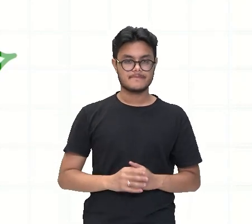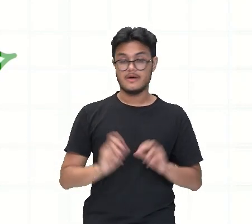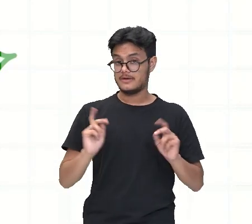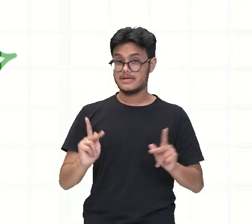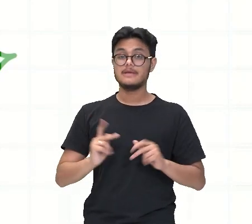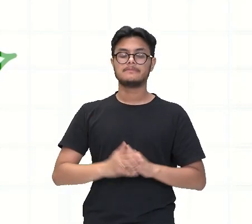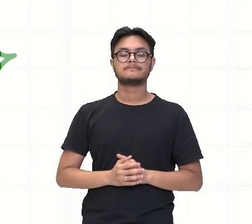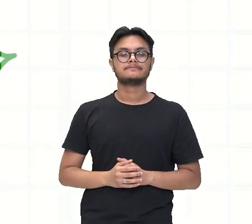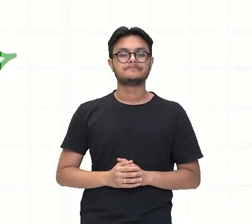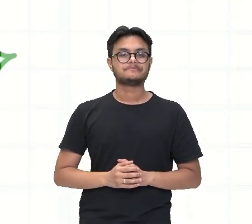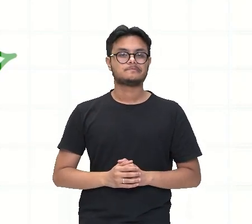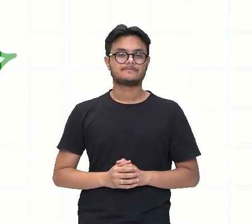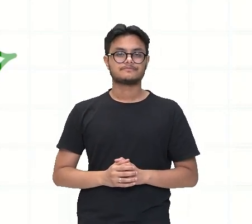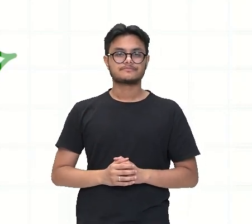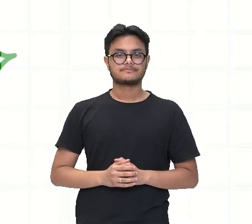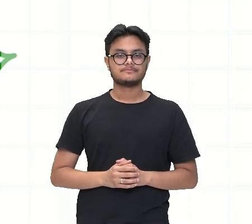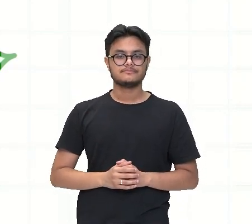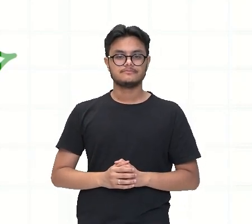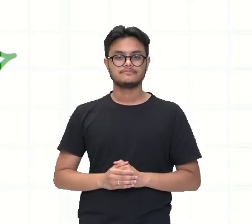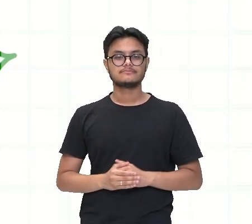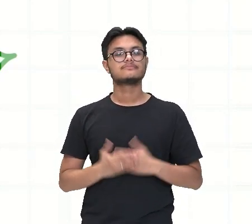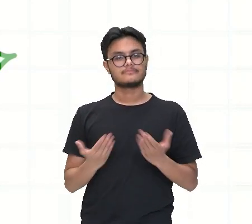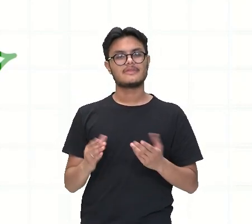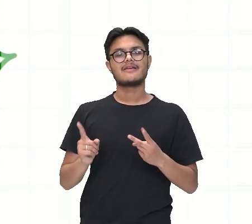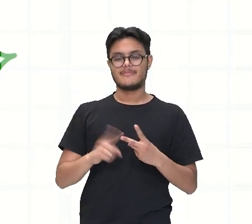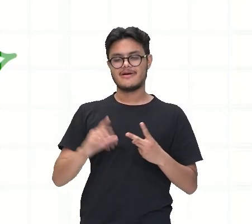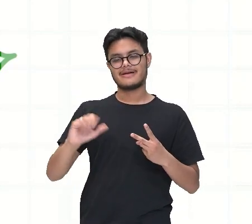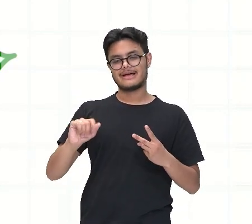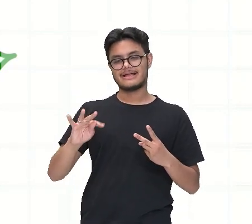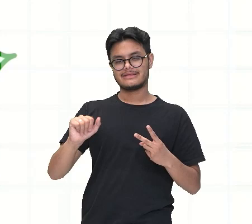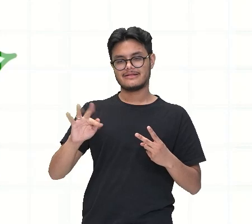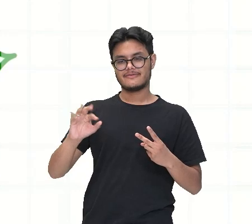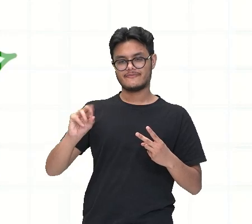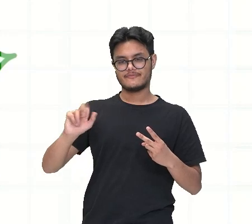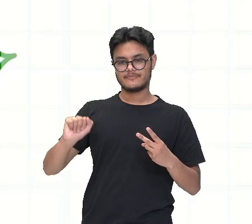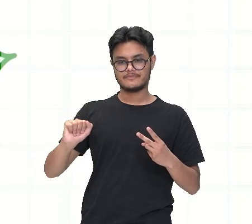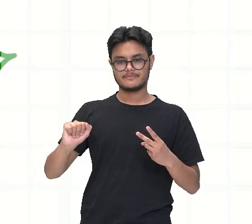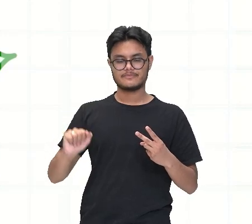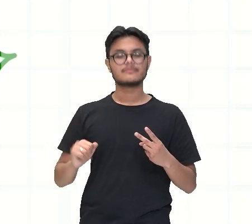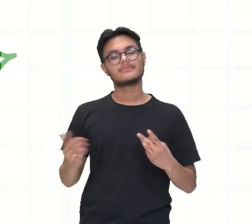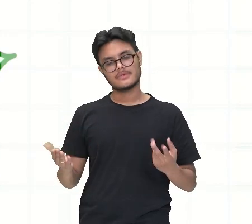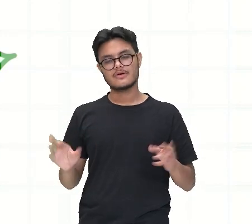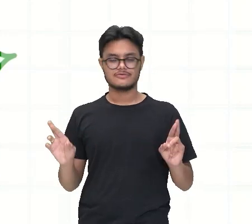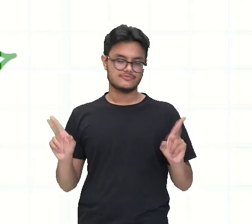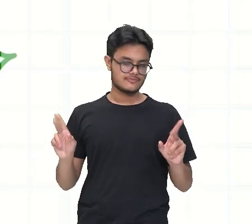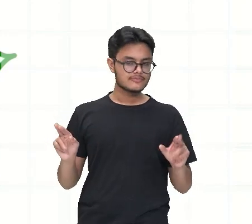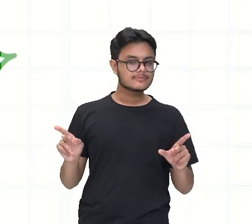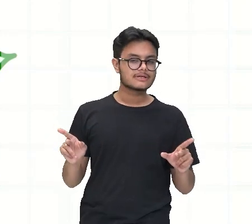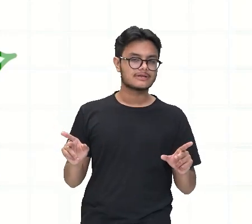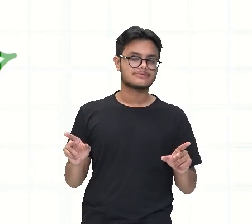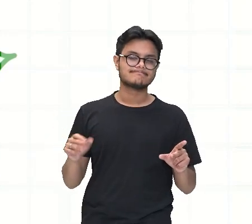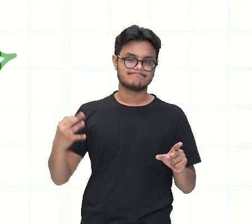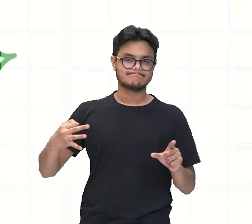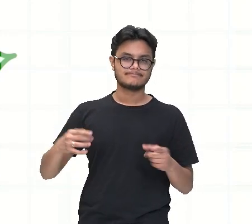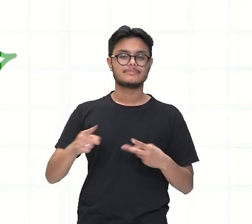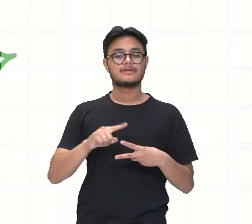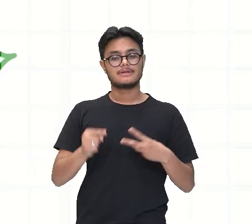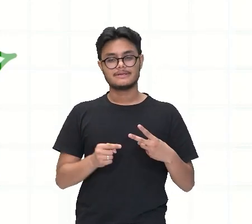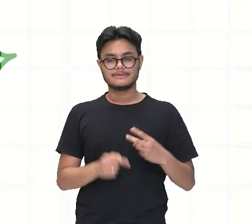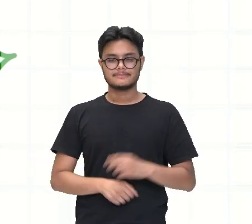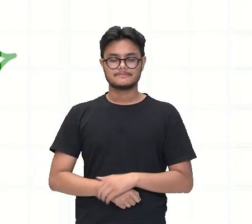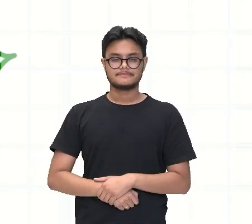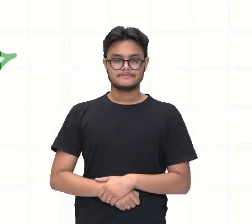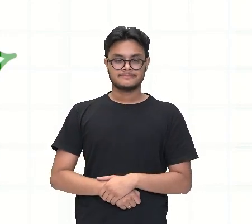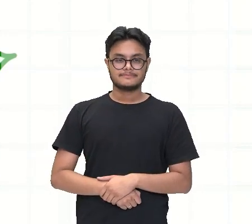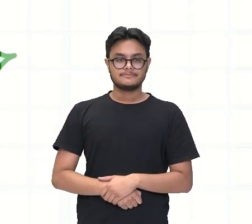referência. Então, neste caso aqui é catáfora, tá? Então, essa é a diferença fundamental entre a anáfora e a catáfora.